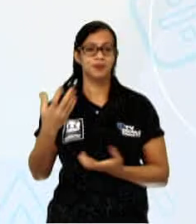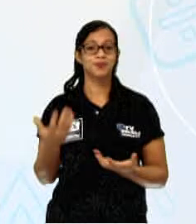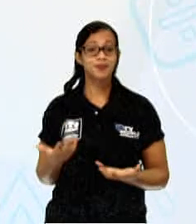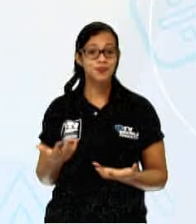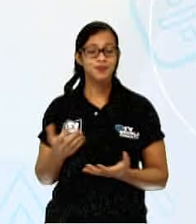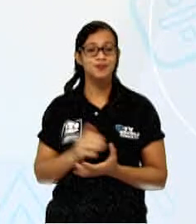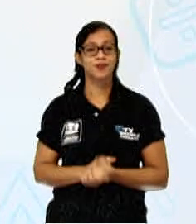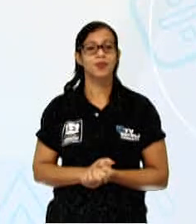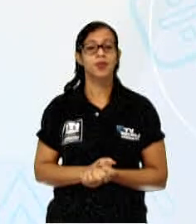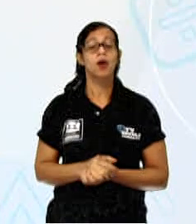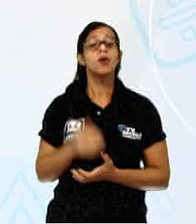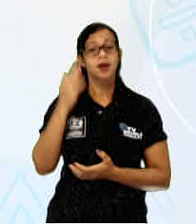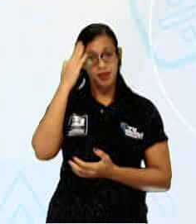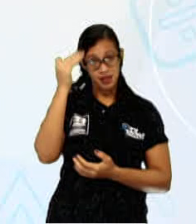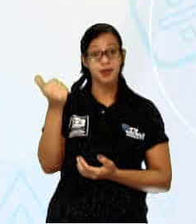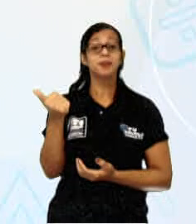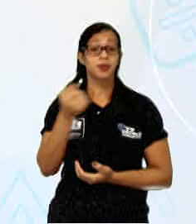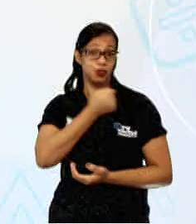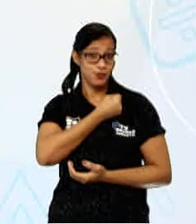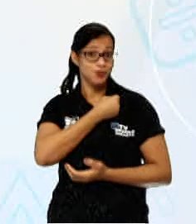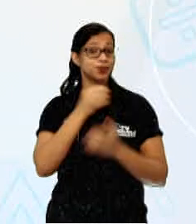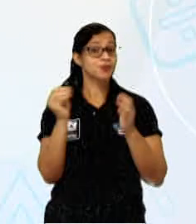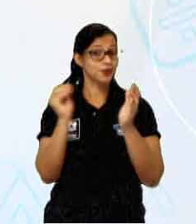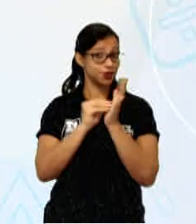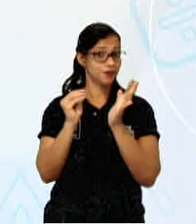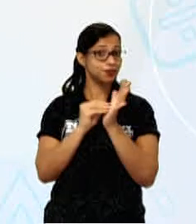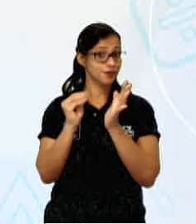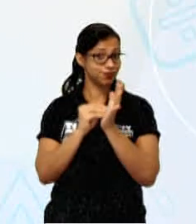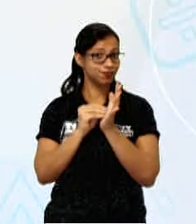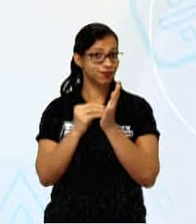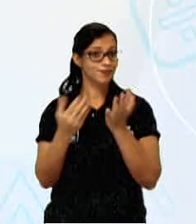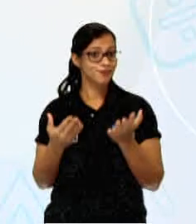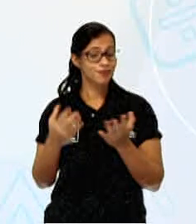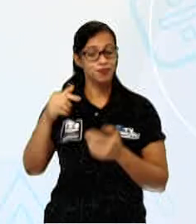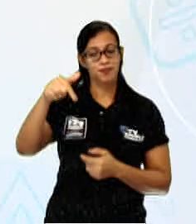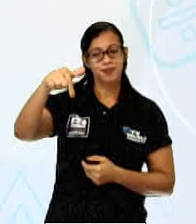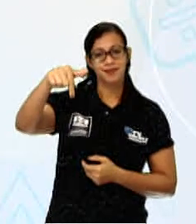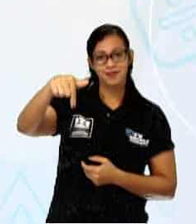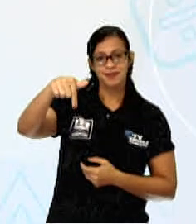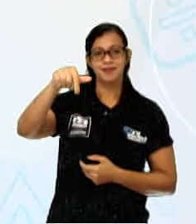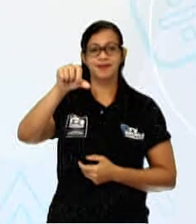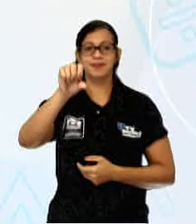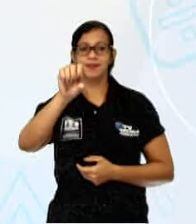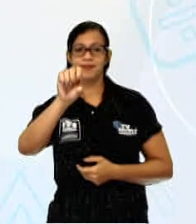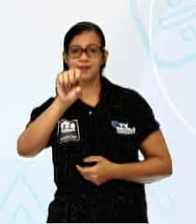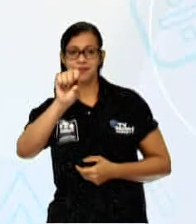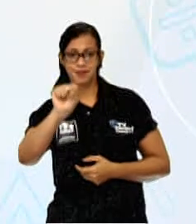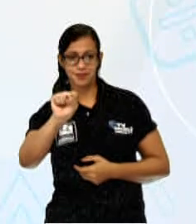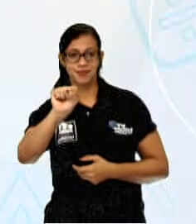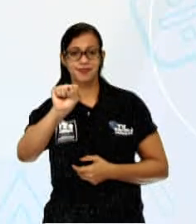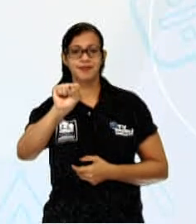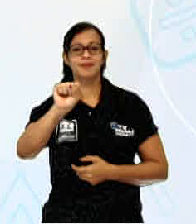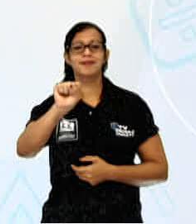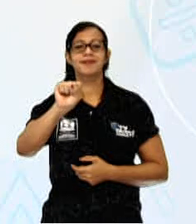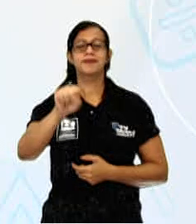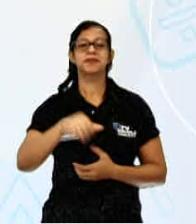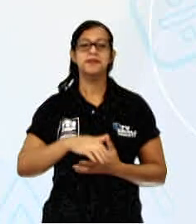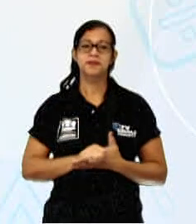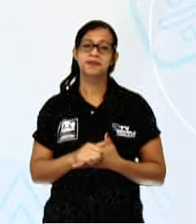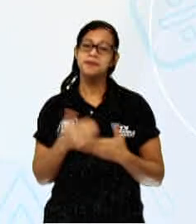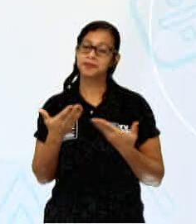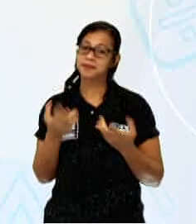faltam lá na pontinha de Kleber 17 e 18 18 ocupando a ordem da centena